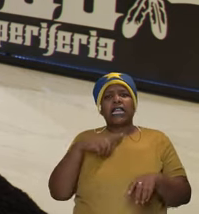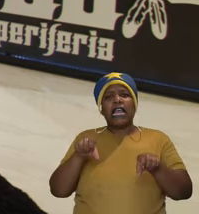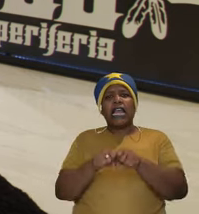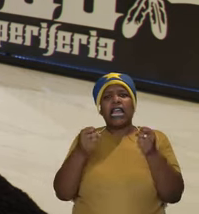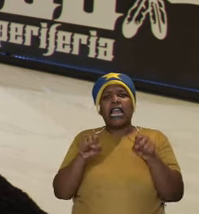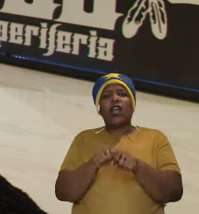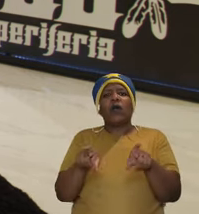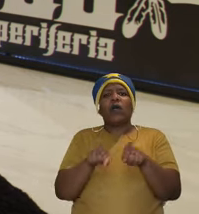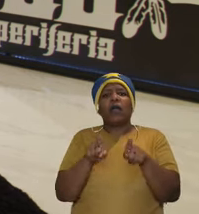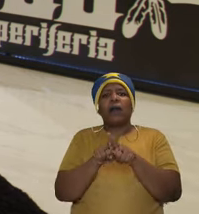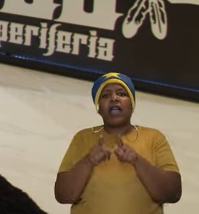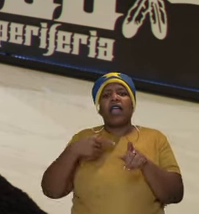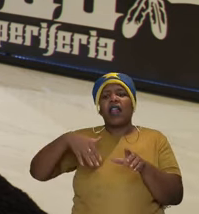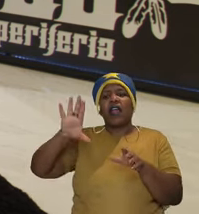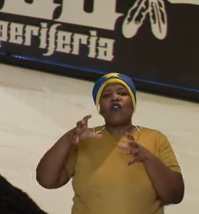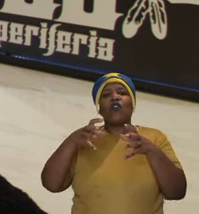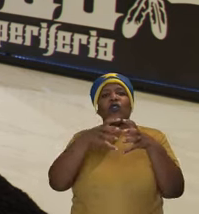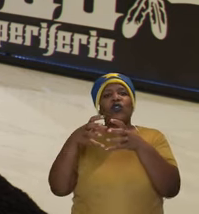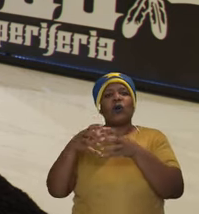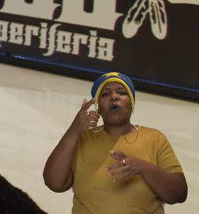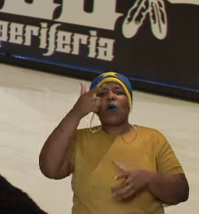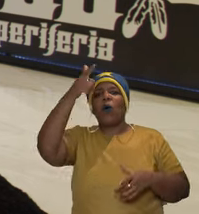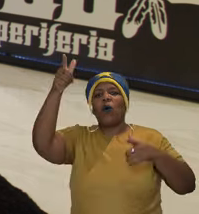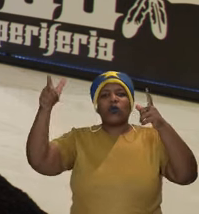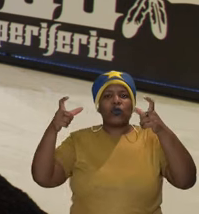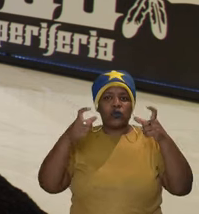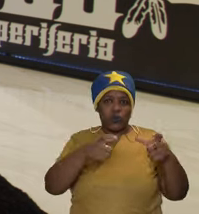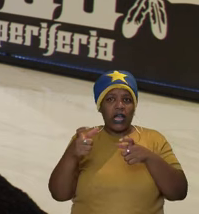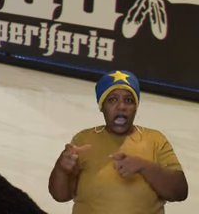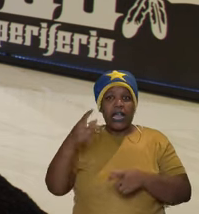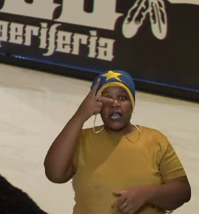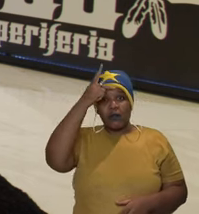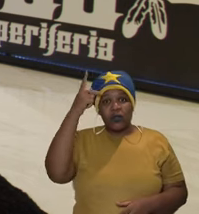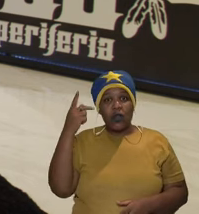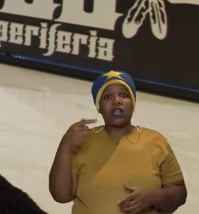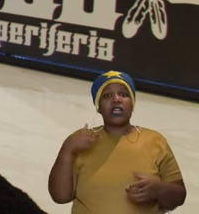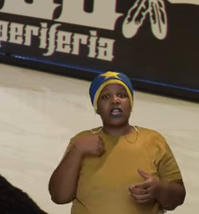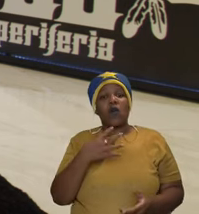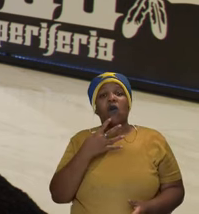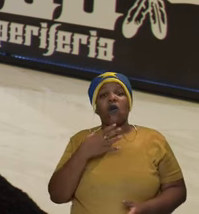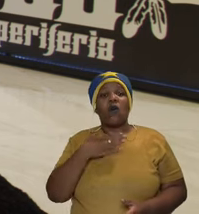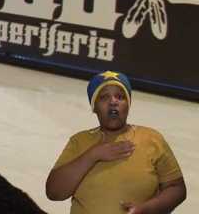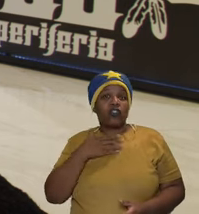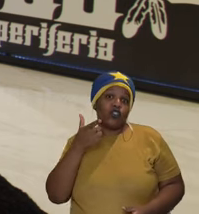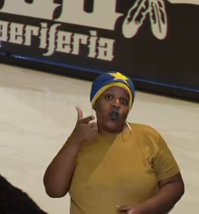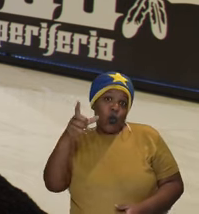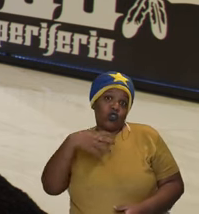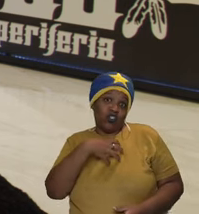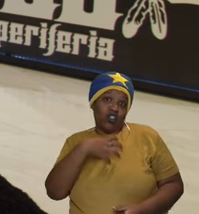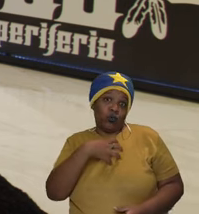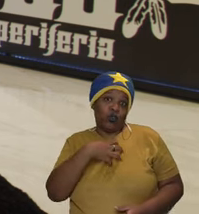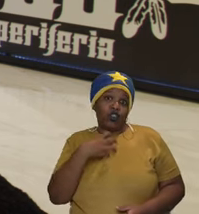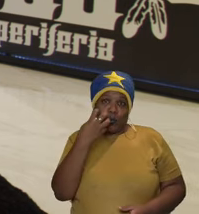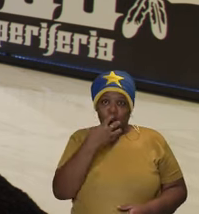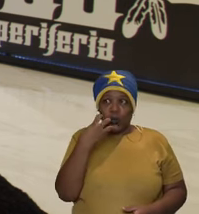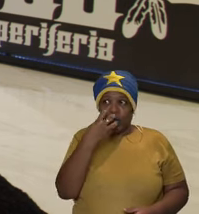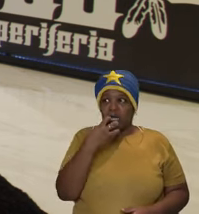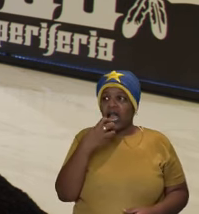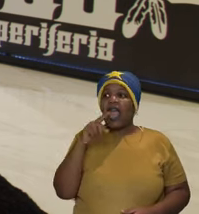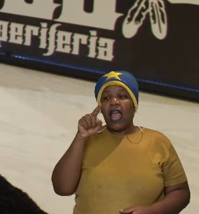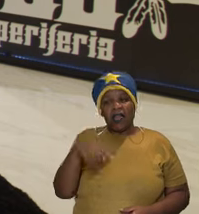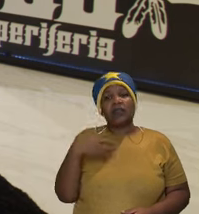o Tribo pra muita gente, pra outras vertentes. A galera que admira outras músicas. Sim. E essa música foi uma música que